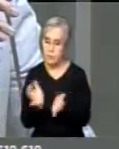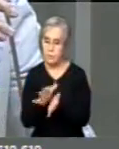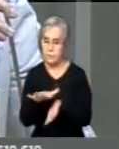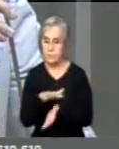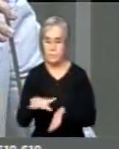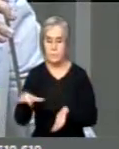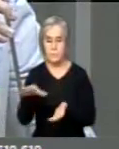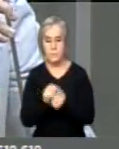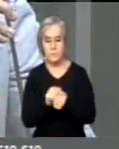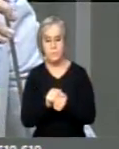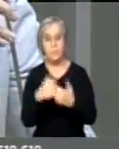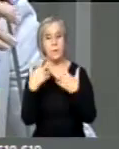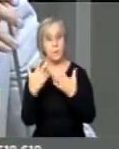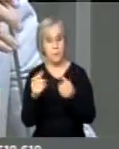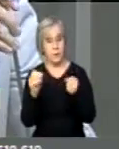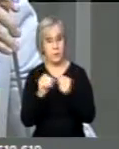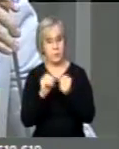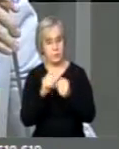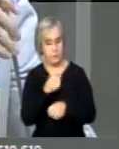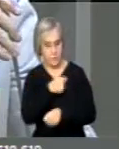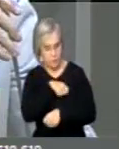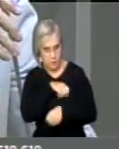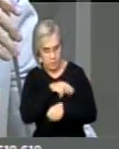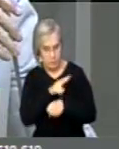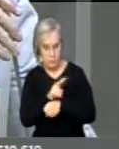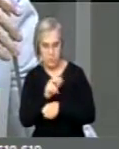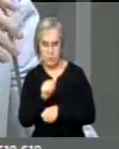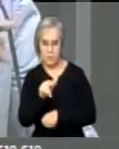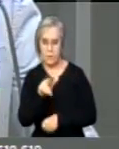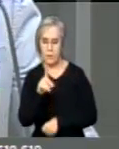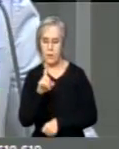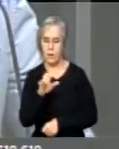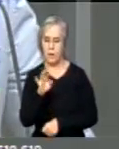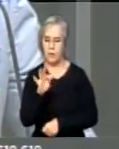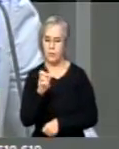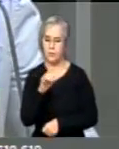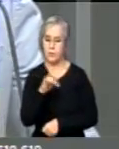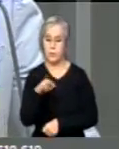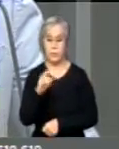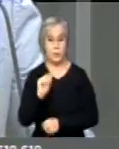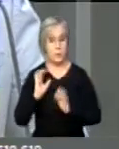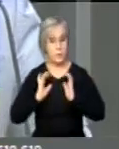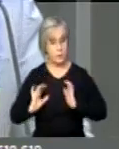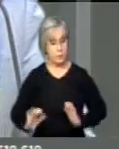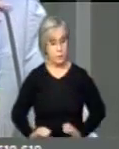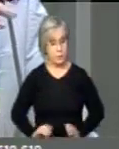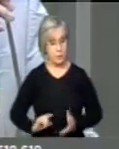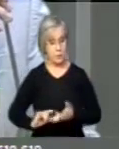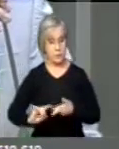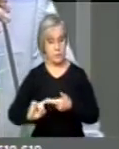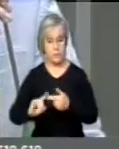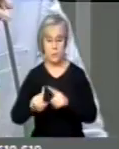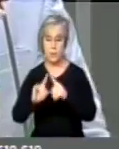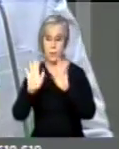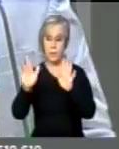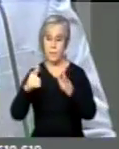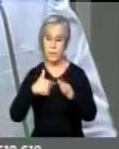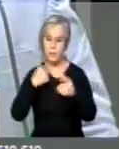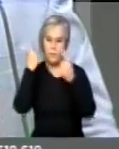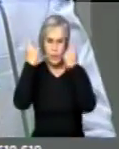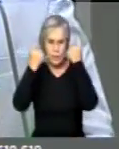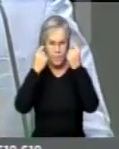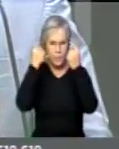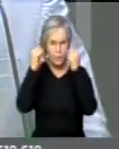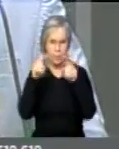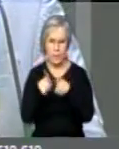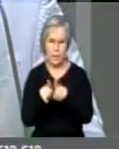sentido de realizar a auditoria cidadã. Fico, no entanto, preocupado, porque todos sabemos que,